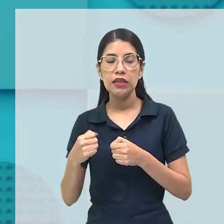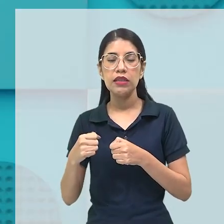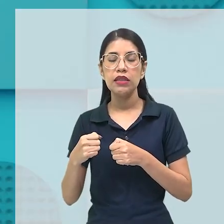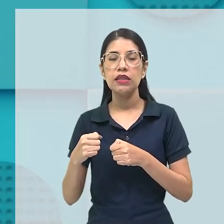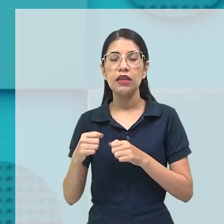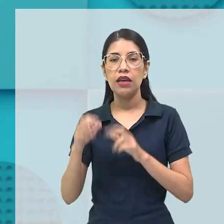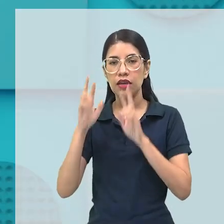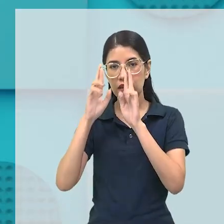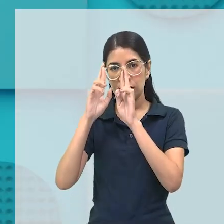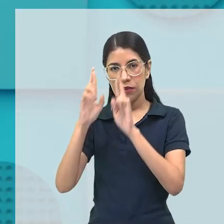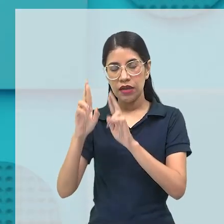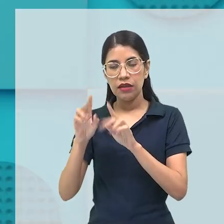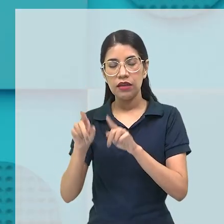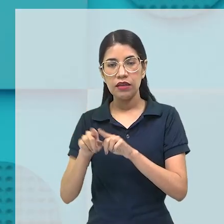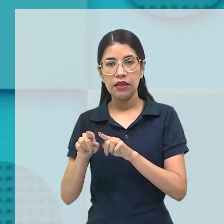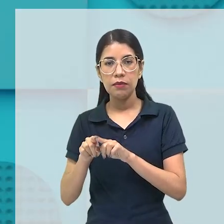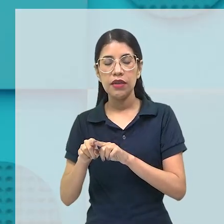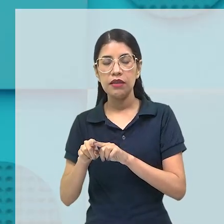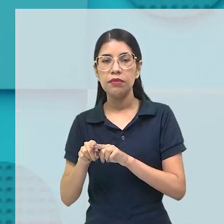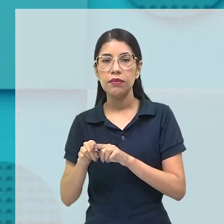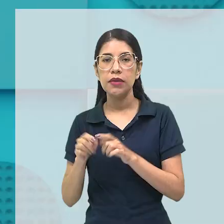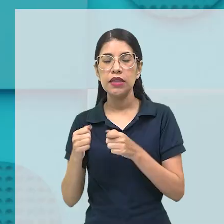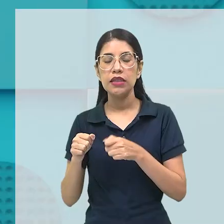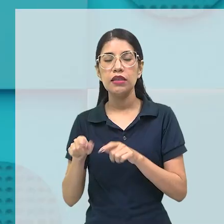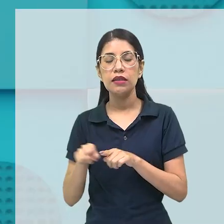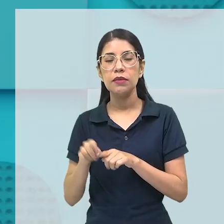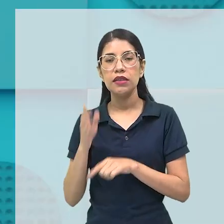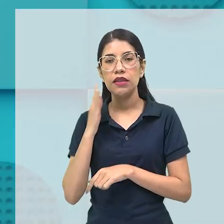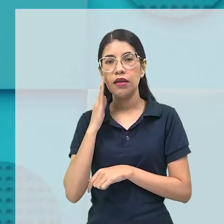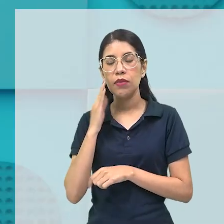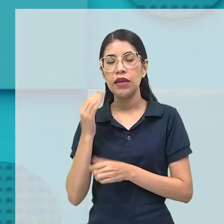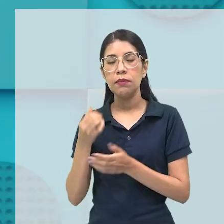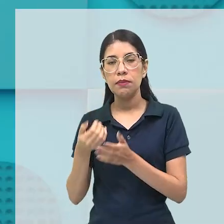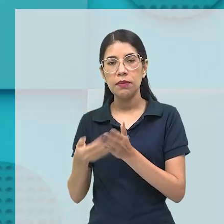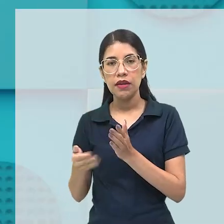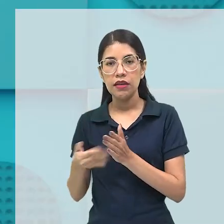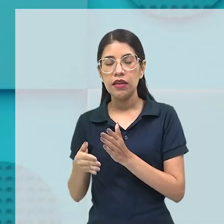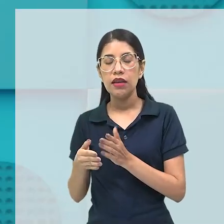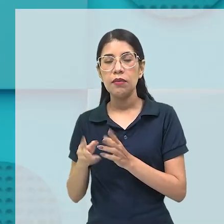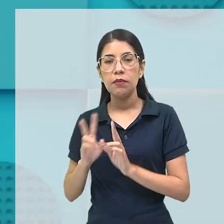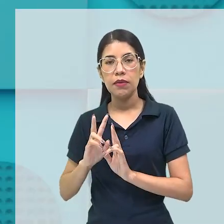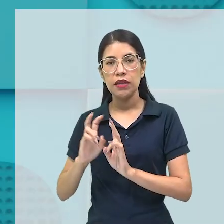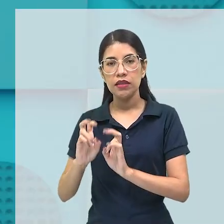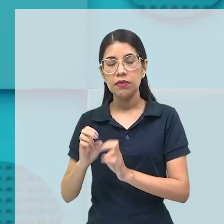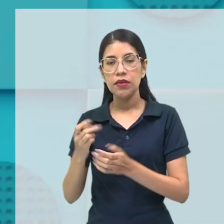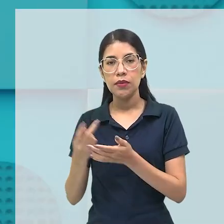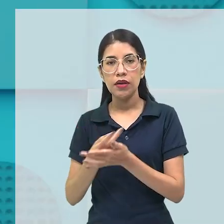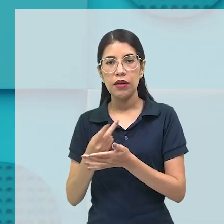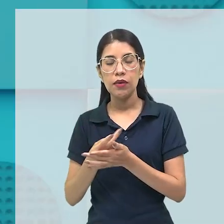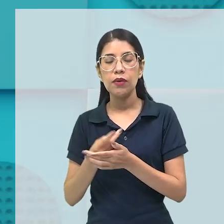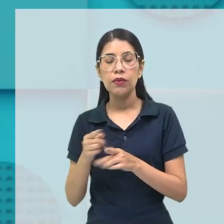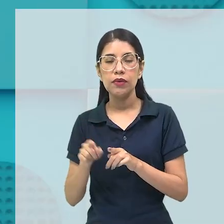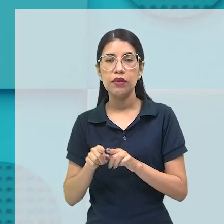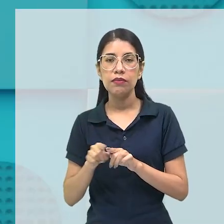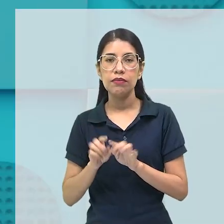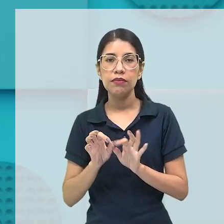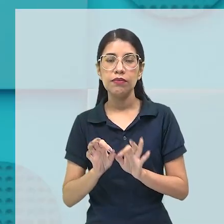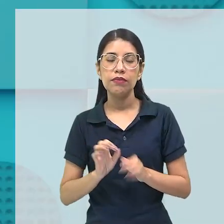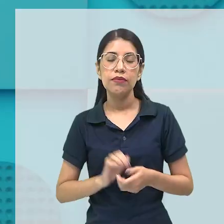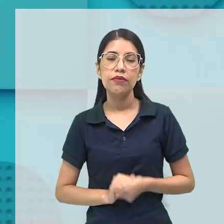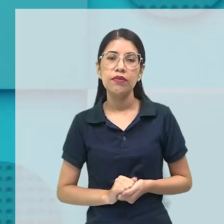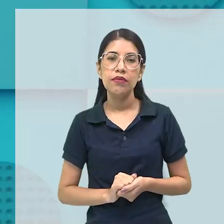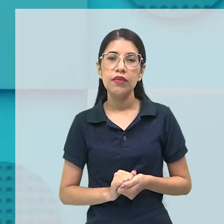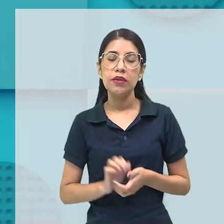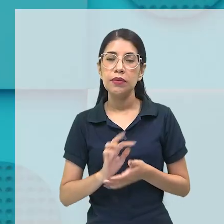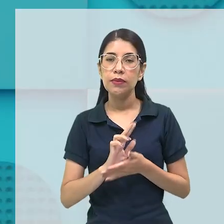eu perder, saber, né, perder, reconhecer meus erros e dar crédito ao vencedor. Então essas